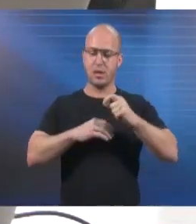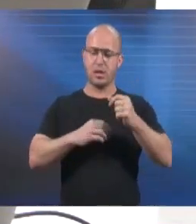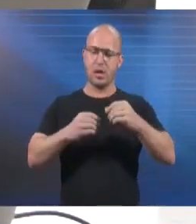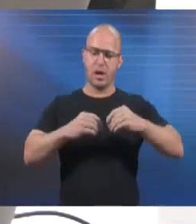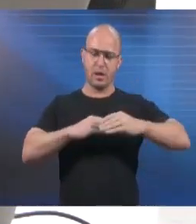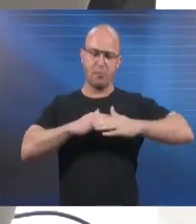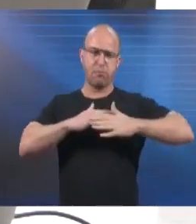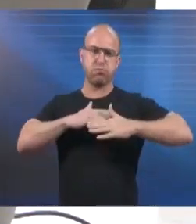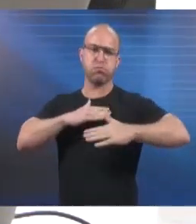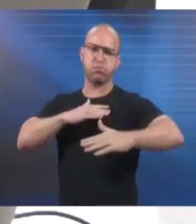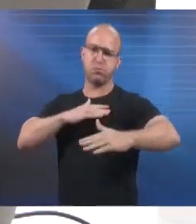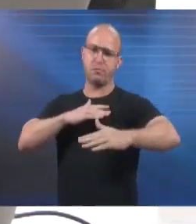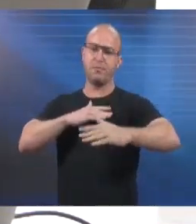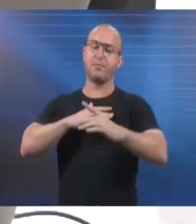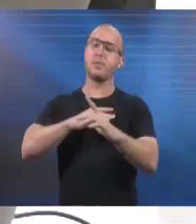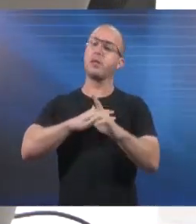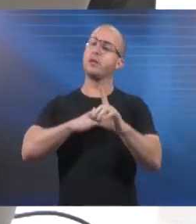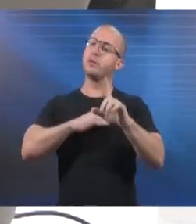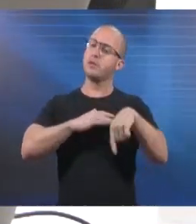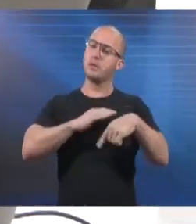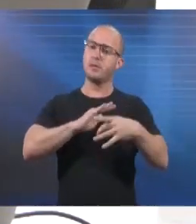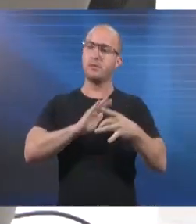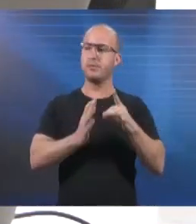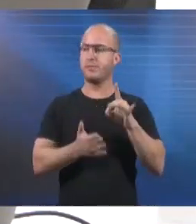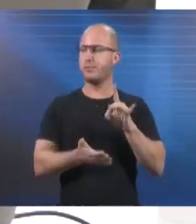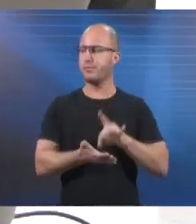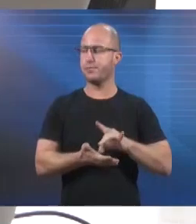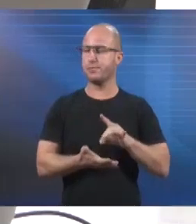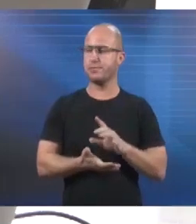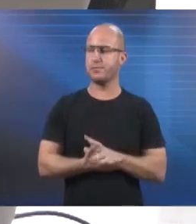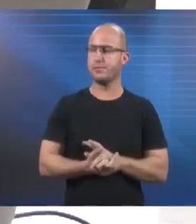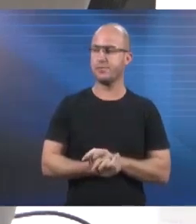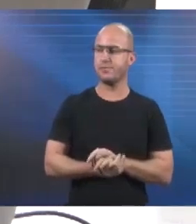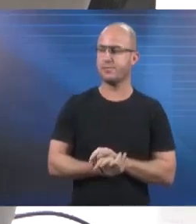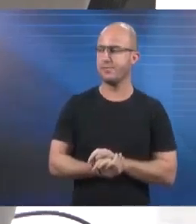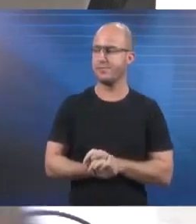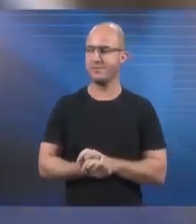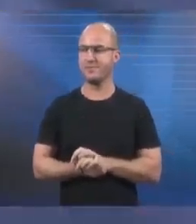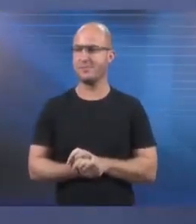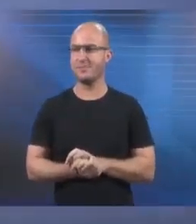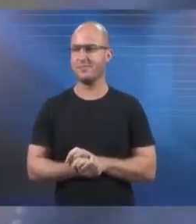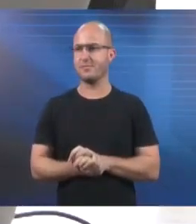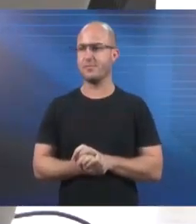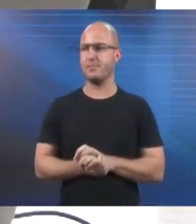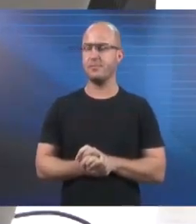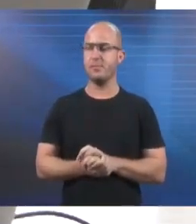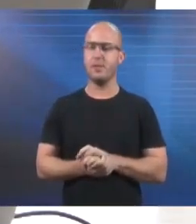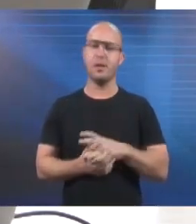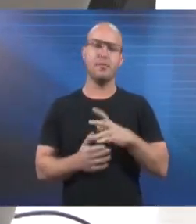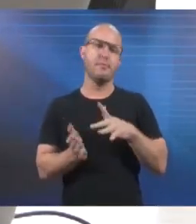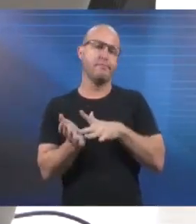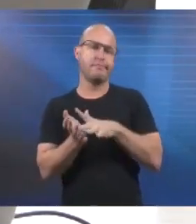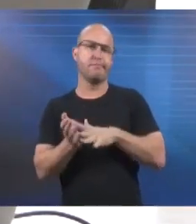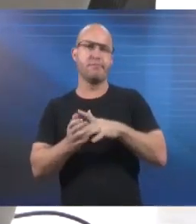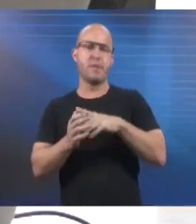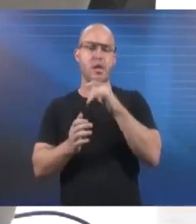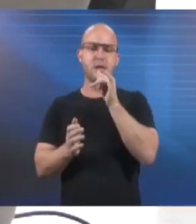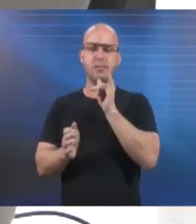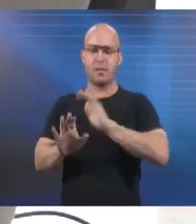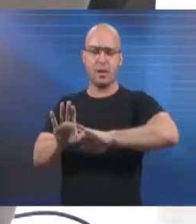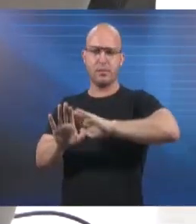engorda isso na verdade é para criar uma cortina de fumaça na